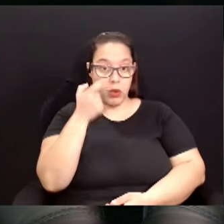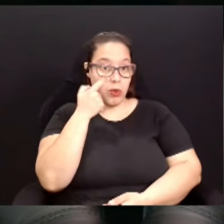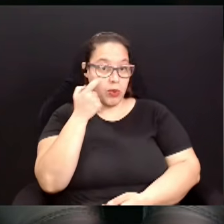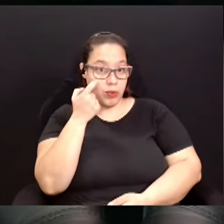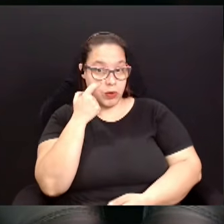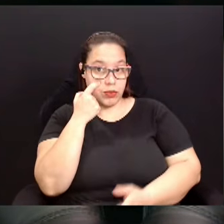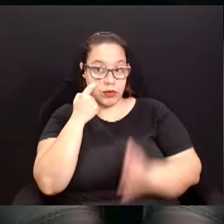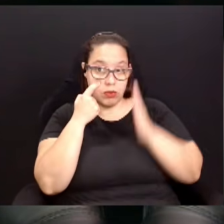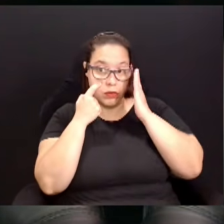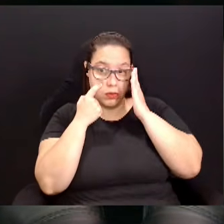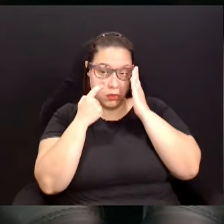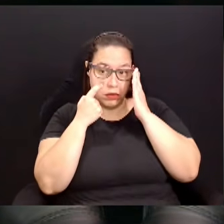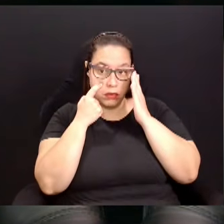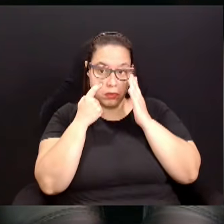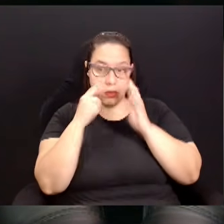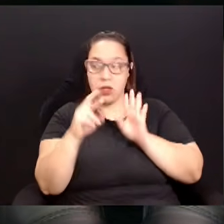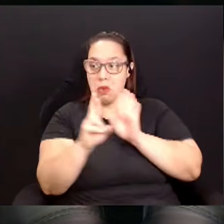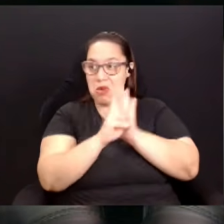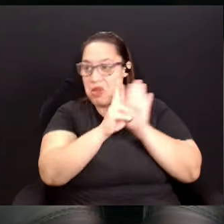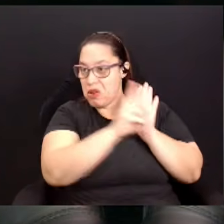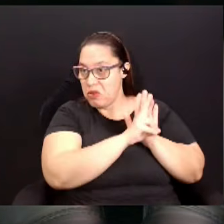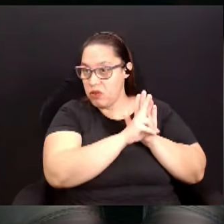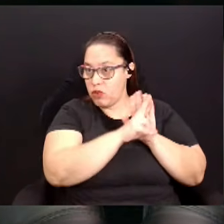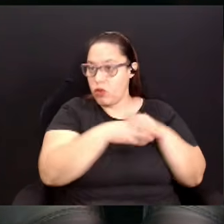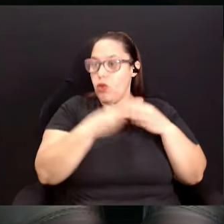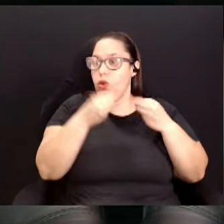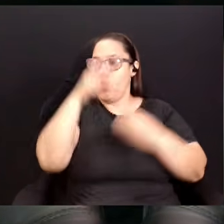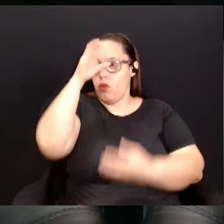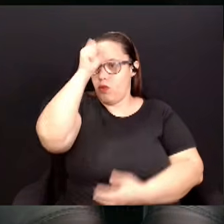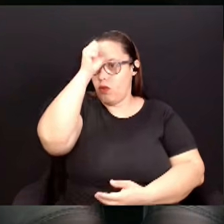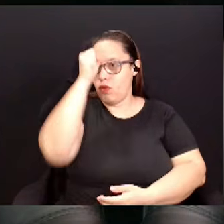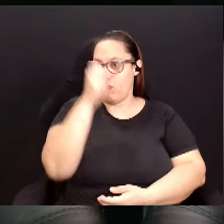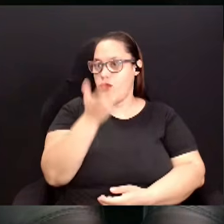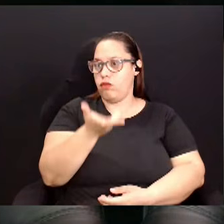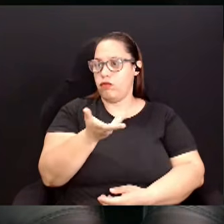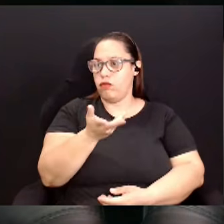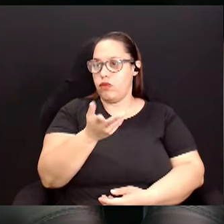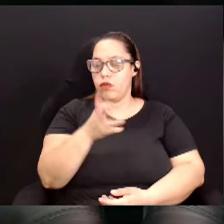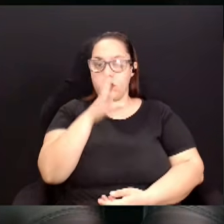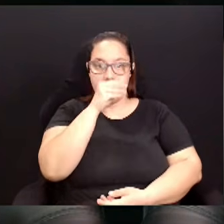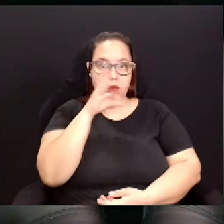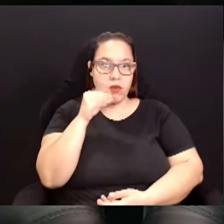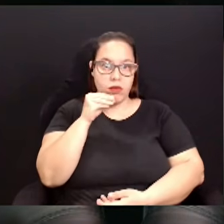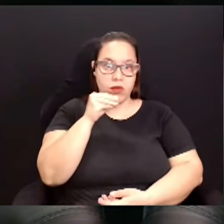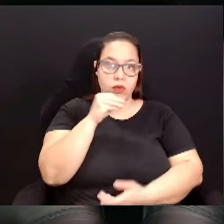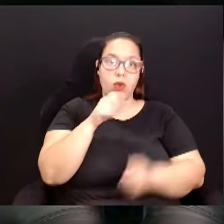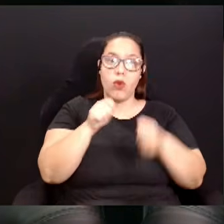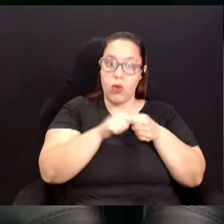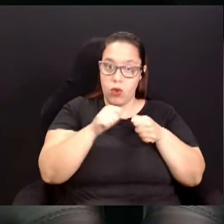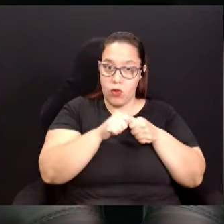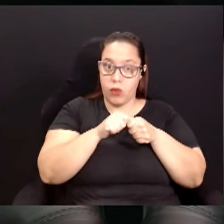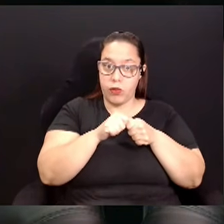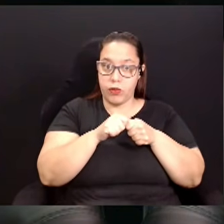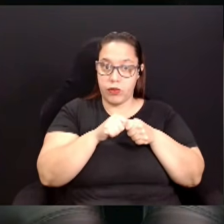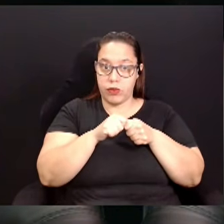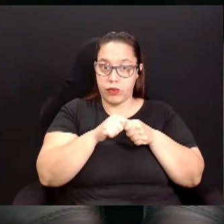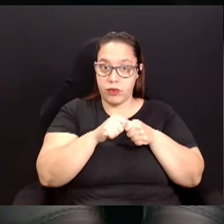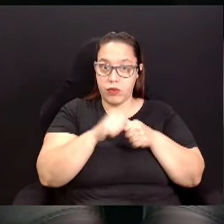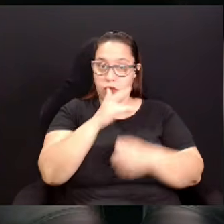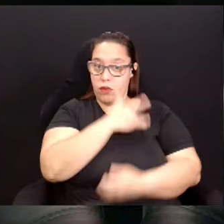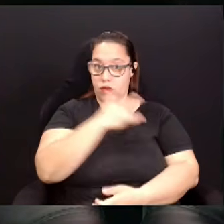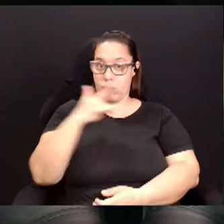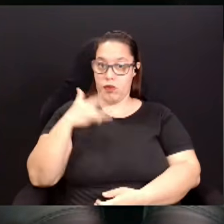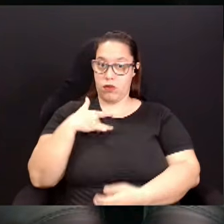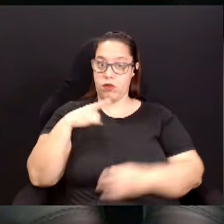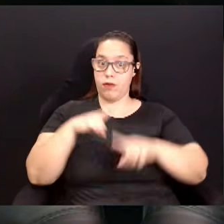minha referência, como eu vou aprender? Então a gente exige que o adolescente faça de uma forma que é saudável, mas a